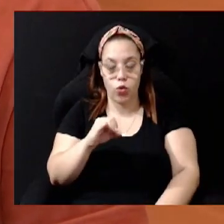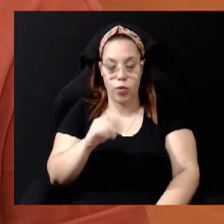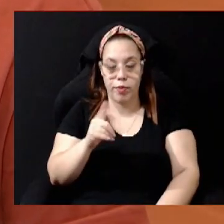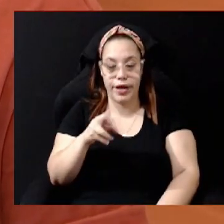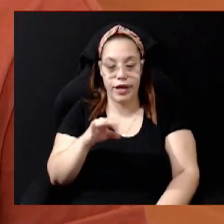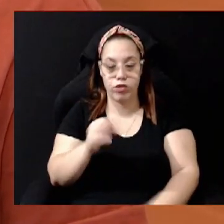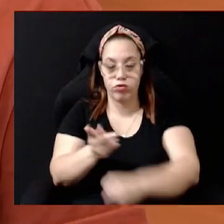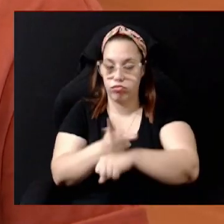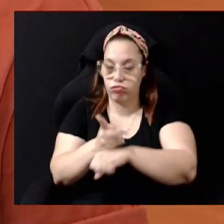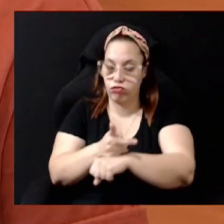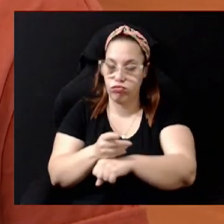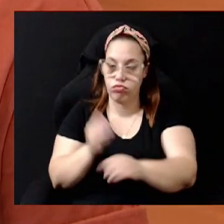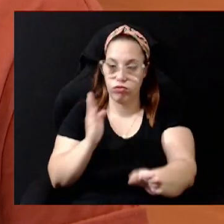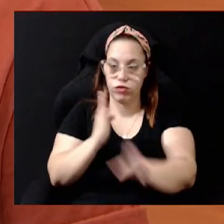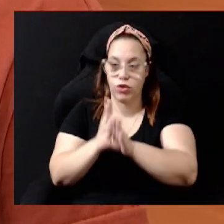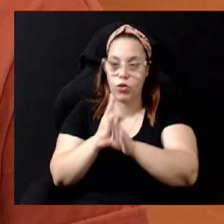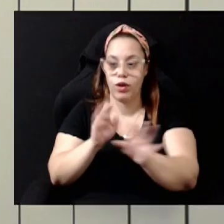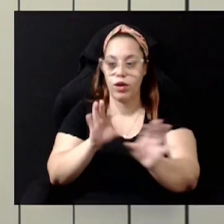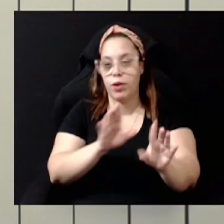encontra para assistir.